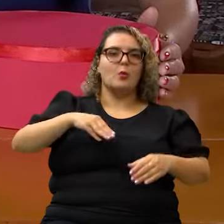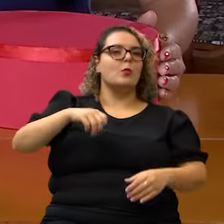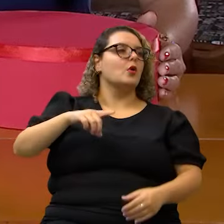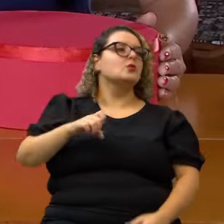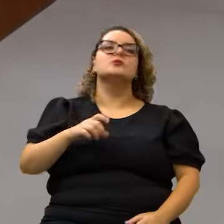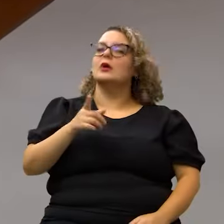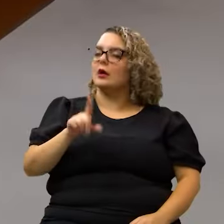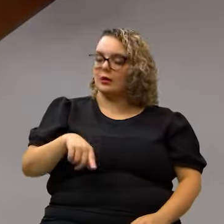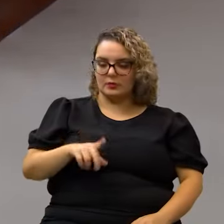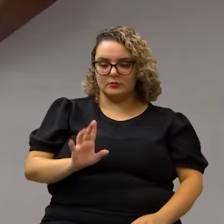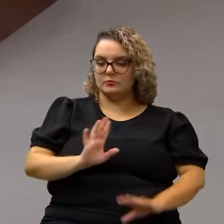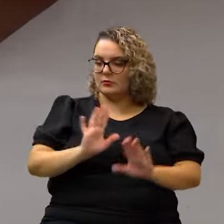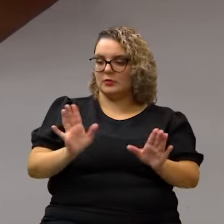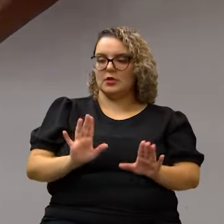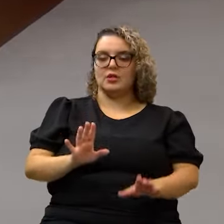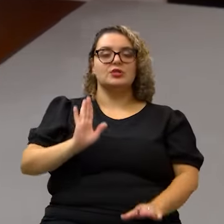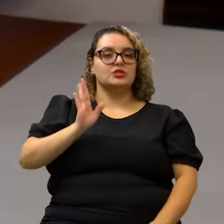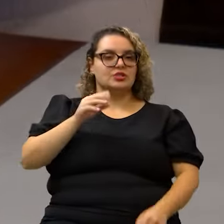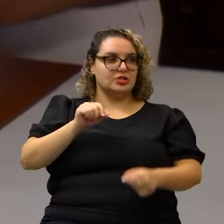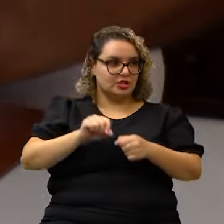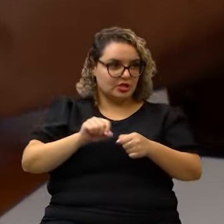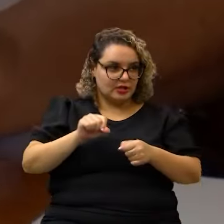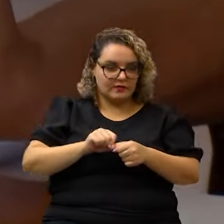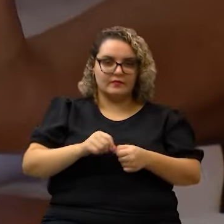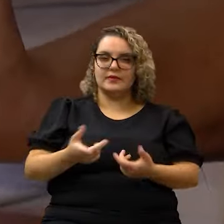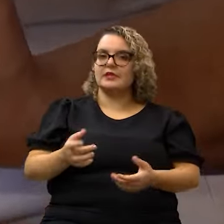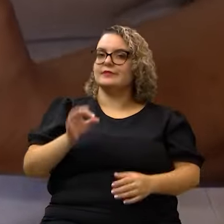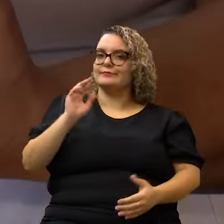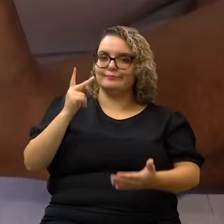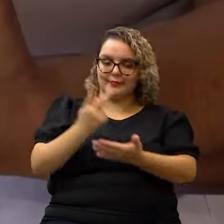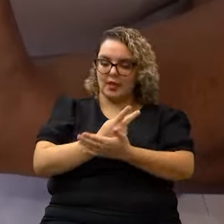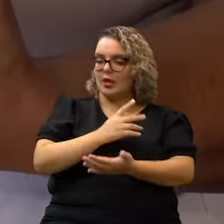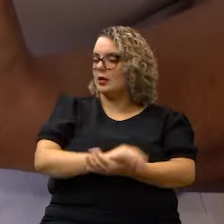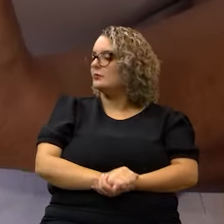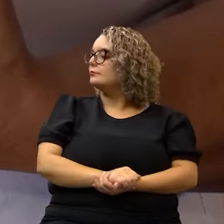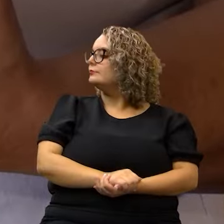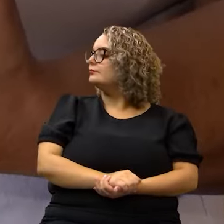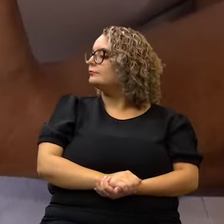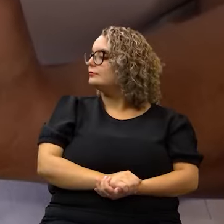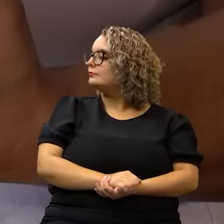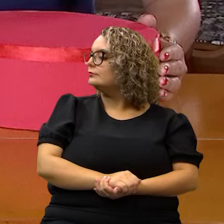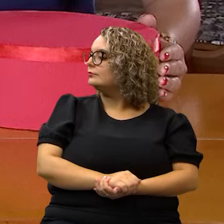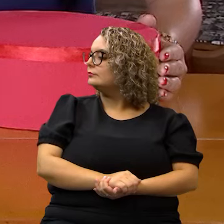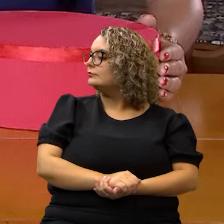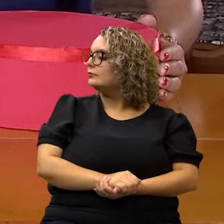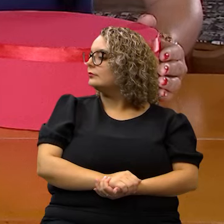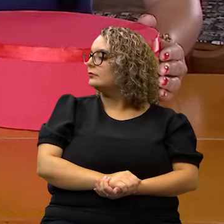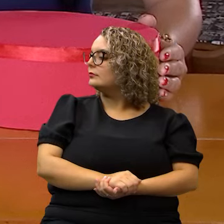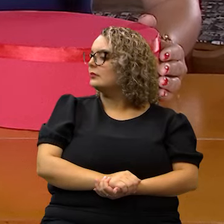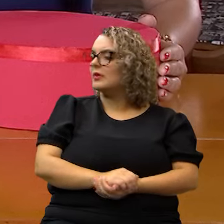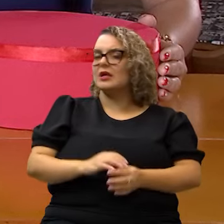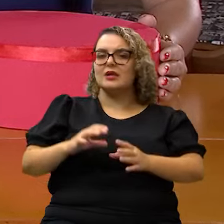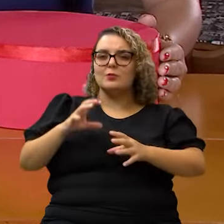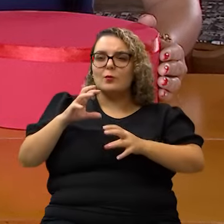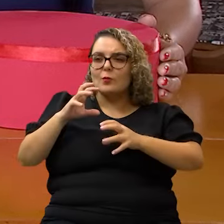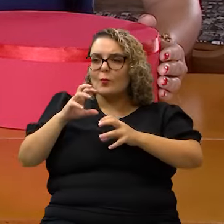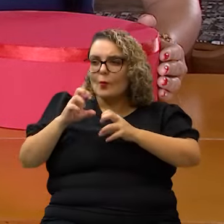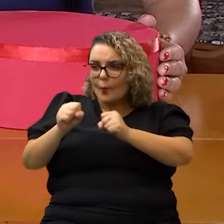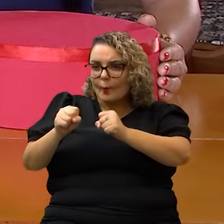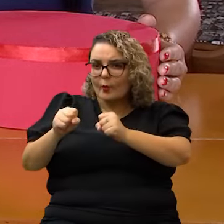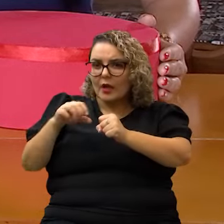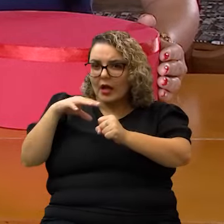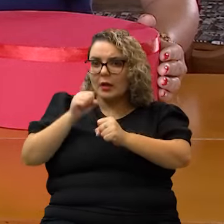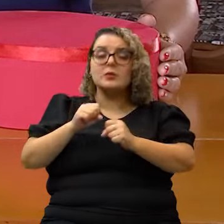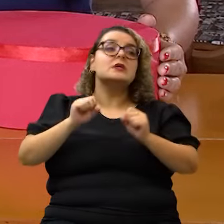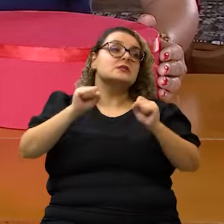geralmente falta pedaço, não dá certo. Eu já fiz e não deu certo. Aí eu venho com a cola de silicone novamente. E ela não seca rápido, essa